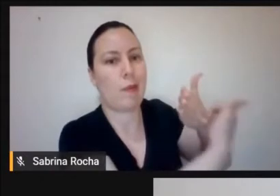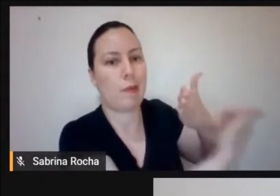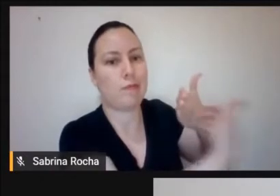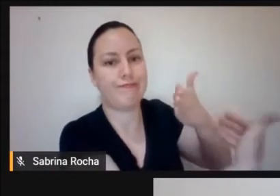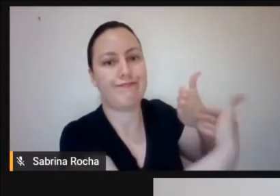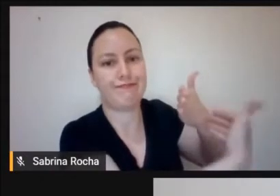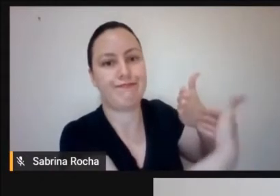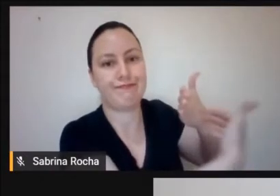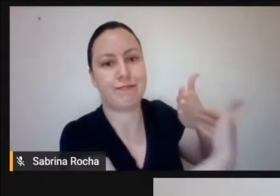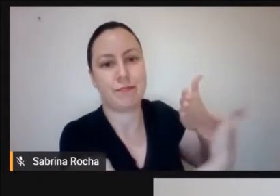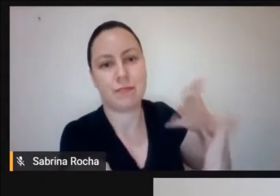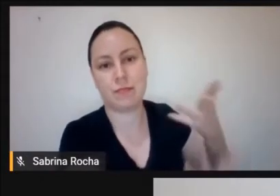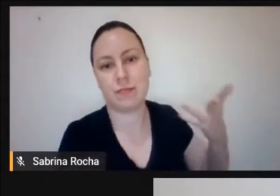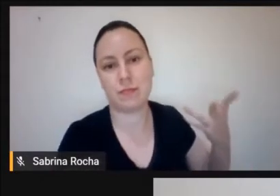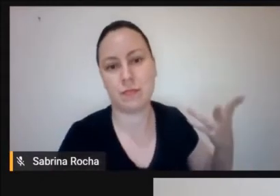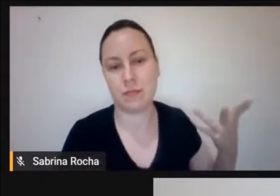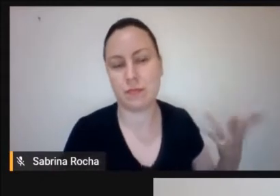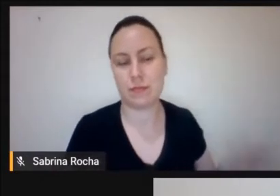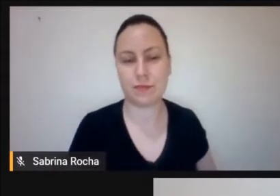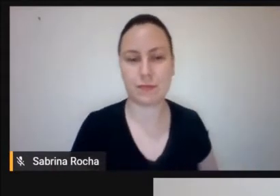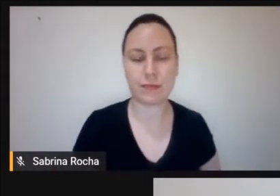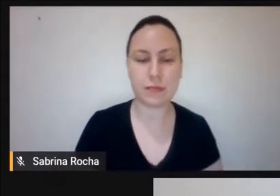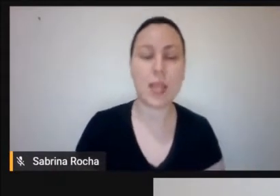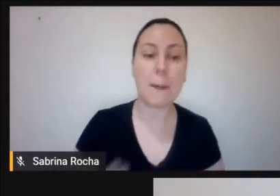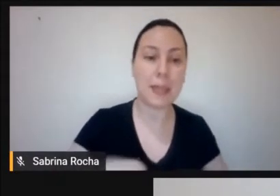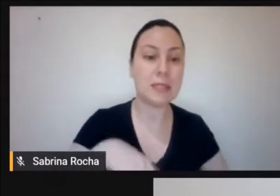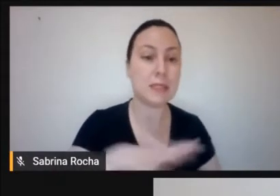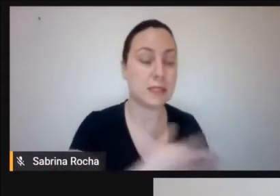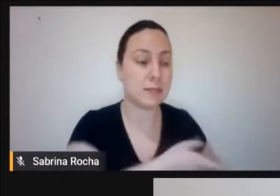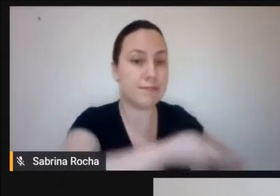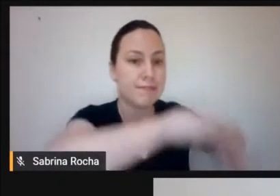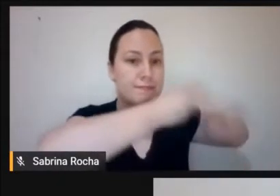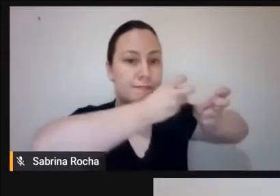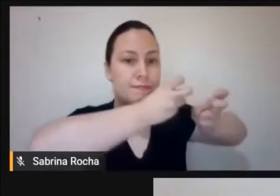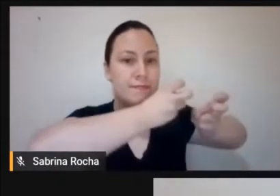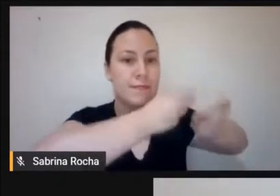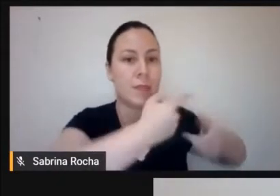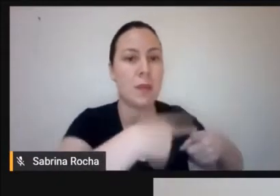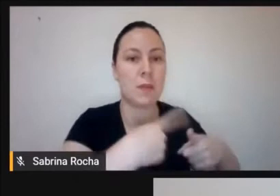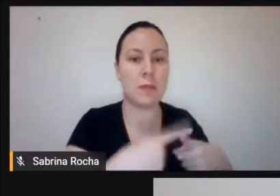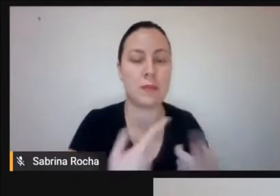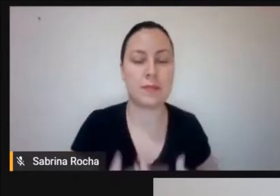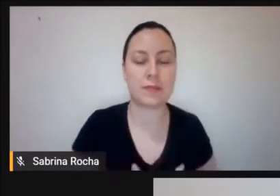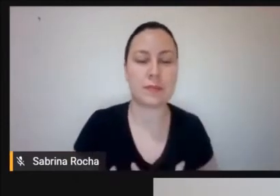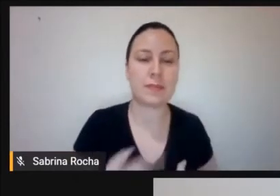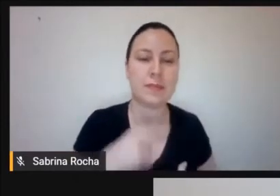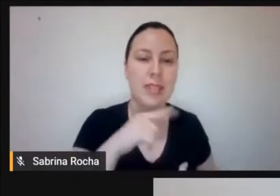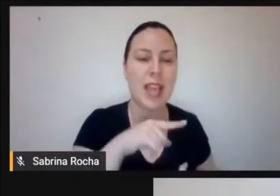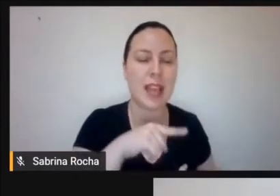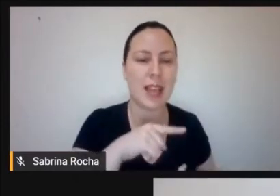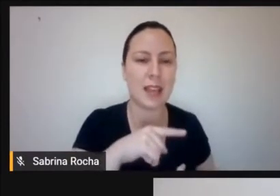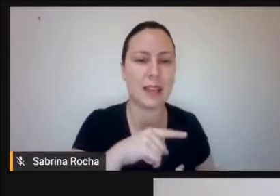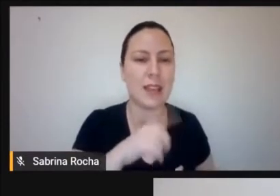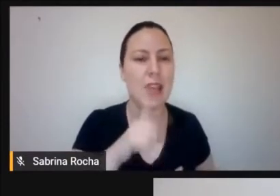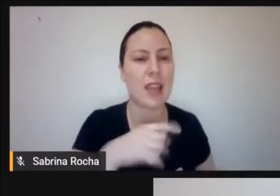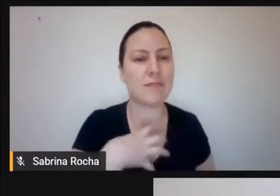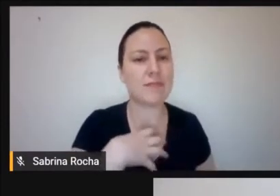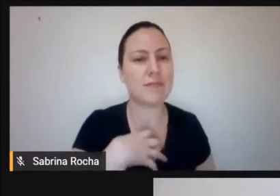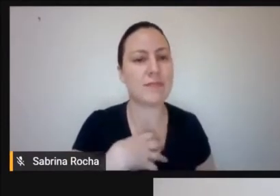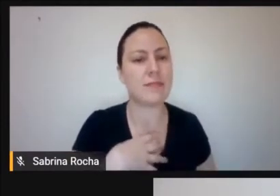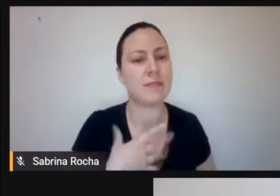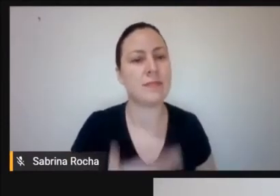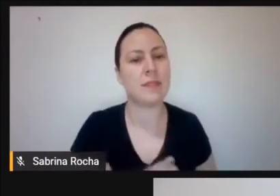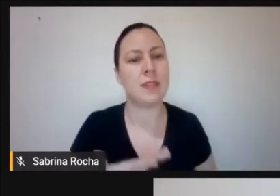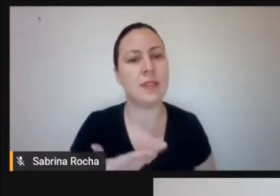escutasse as crianças, inclusive porque ele era, de certa maneira, uma pessoa sensitiva e que deixou um